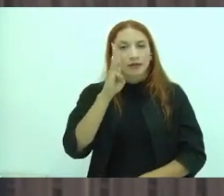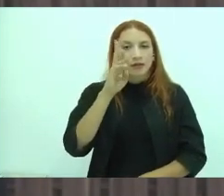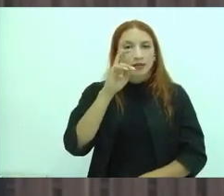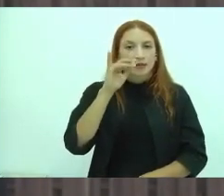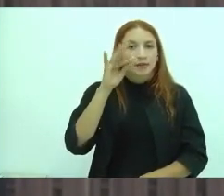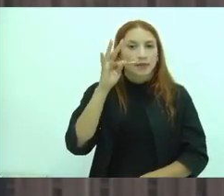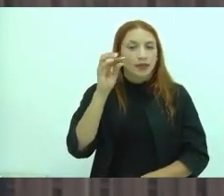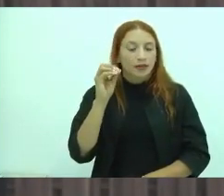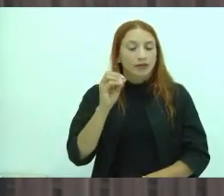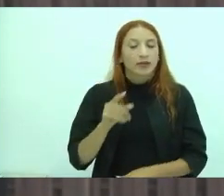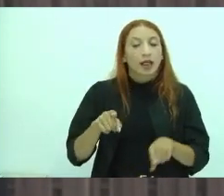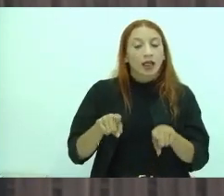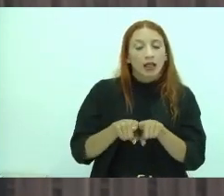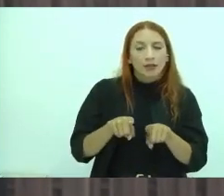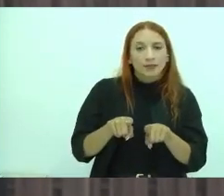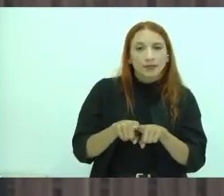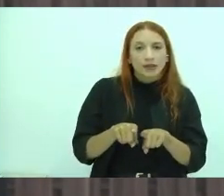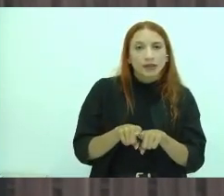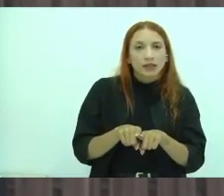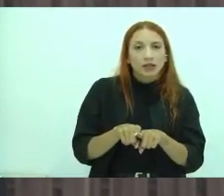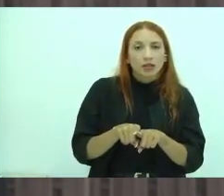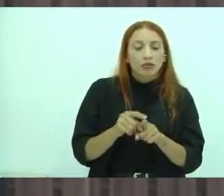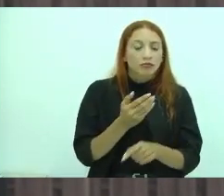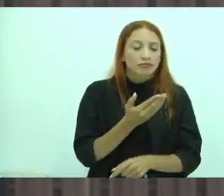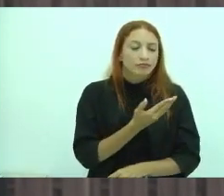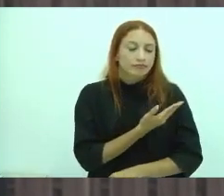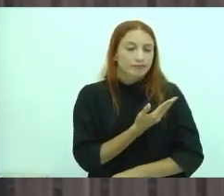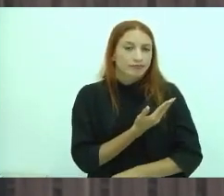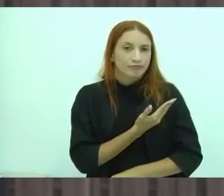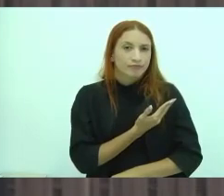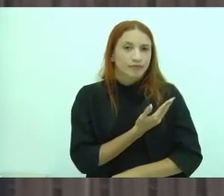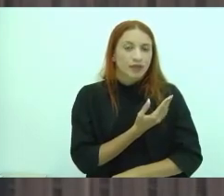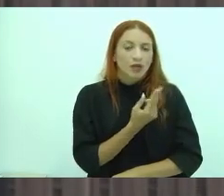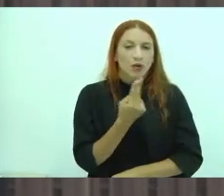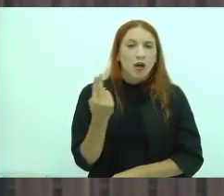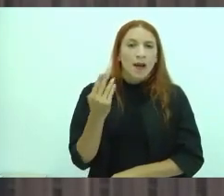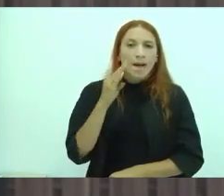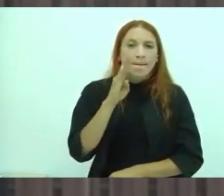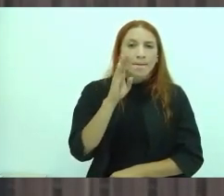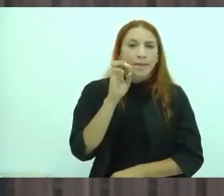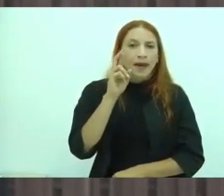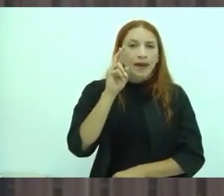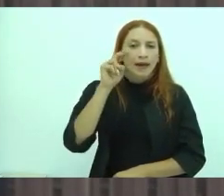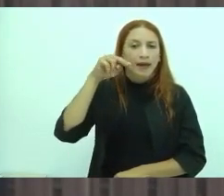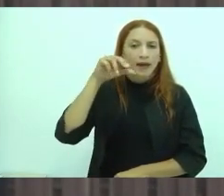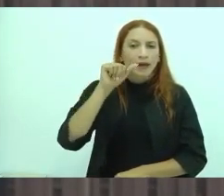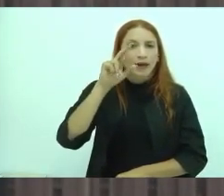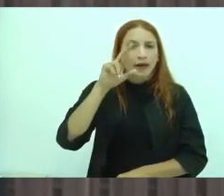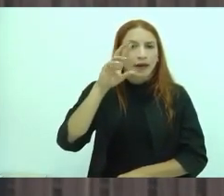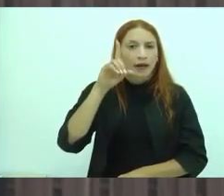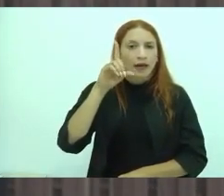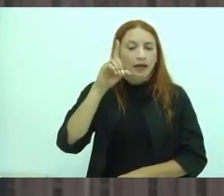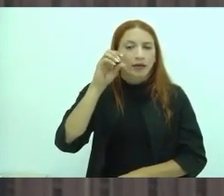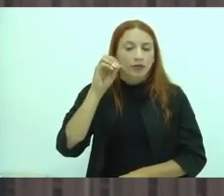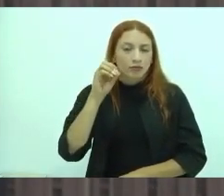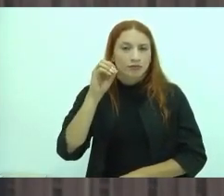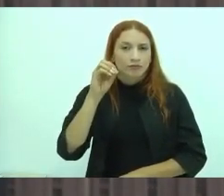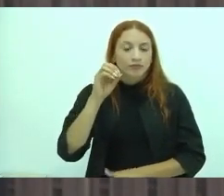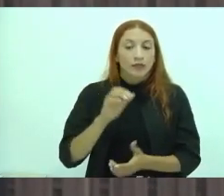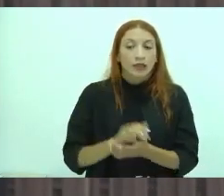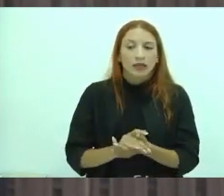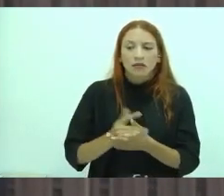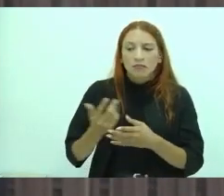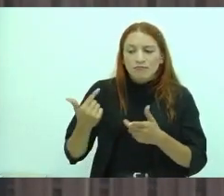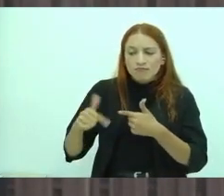Cumprimentar os nobres colegas em nome de Bernardo Cabral, tem feito um